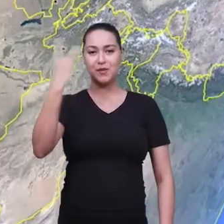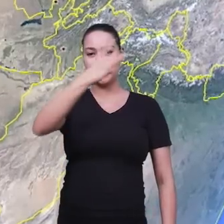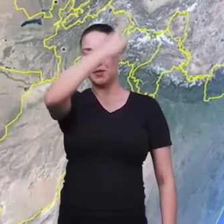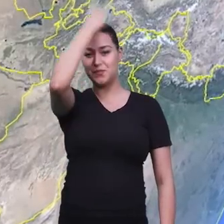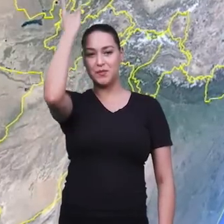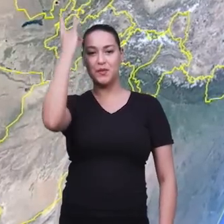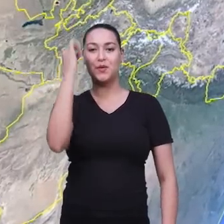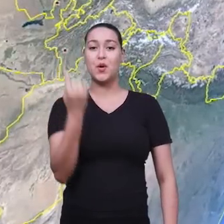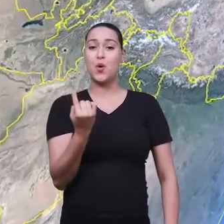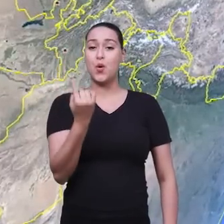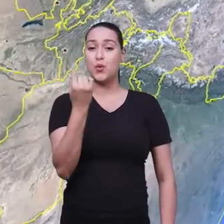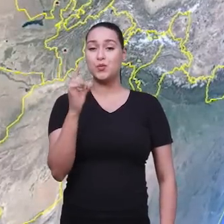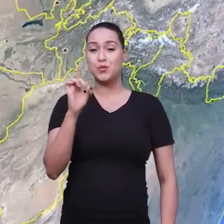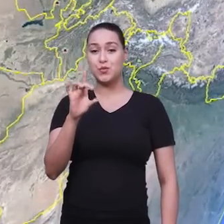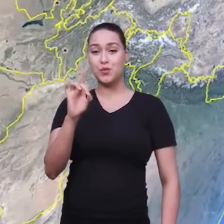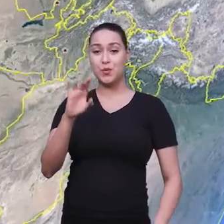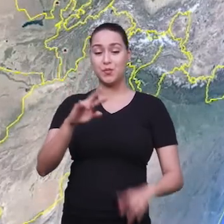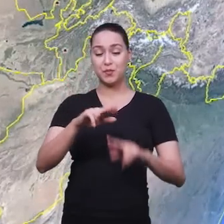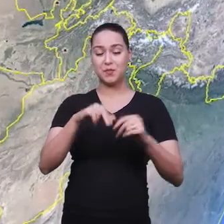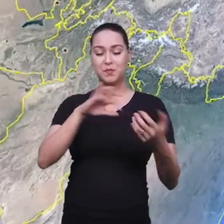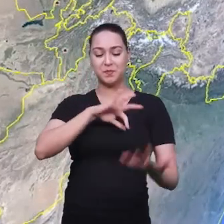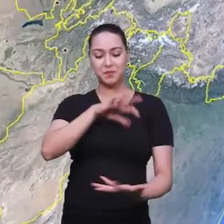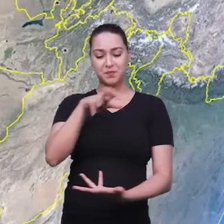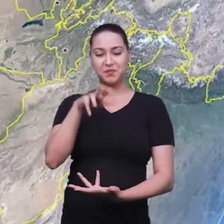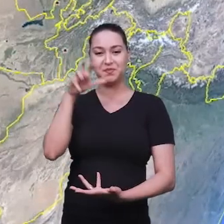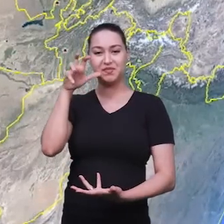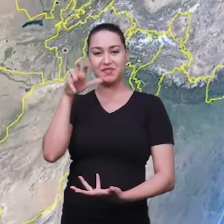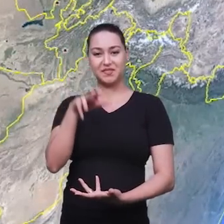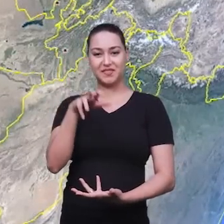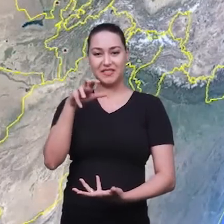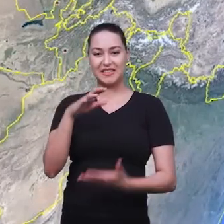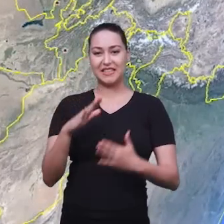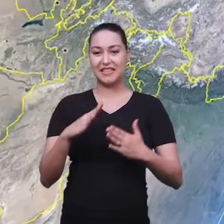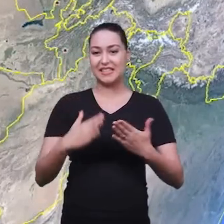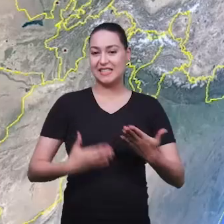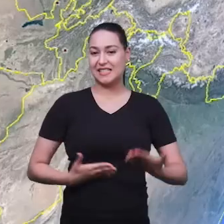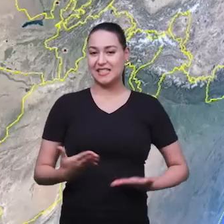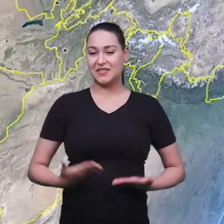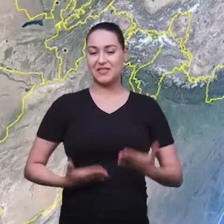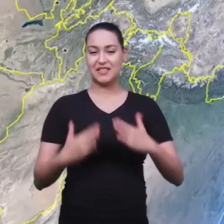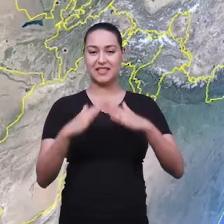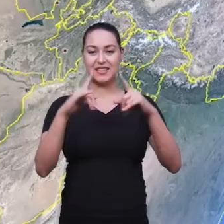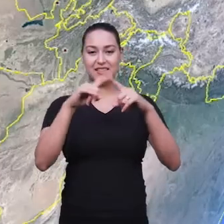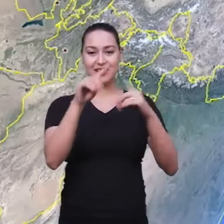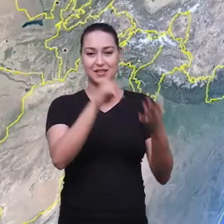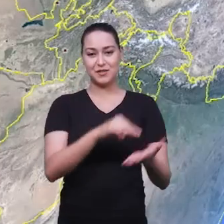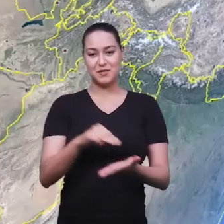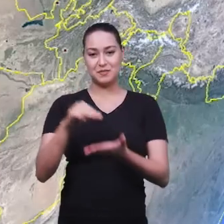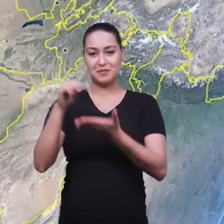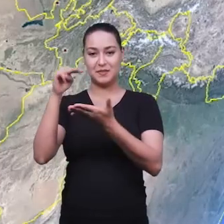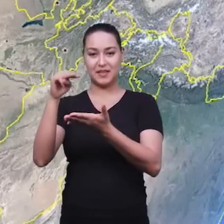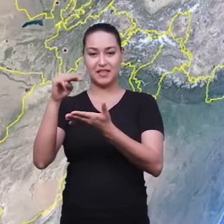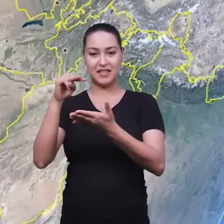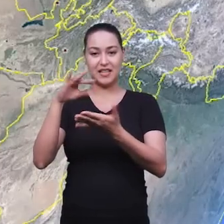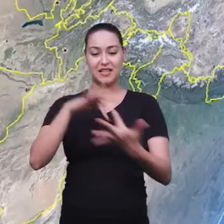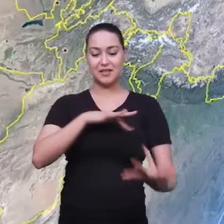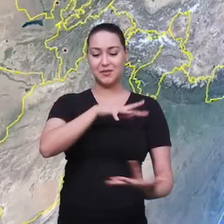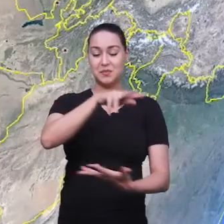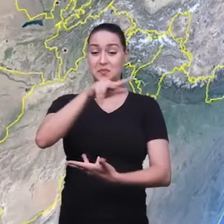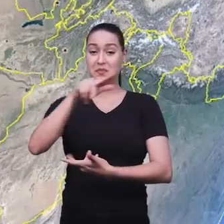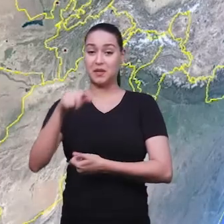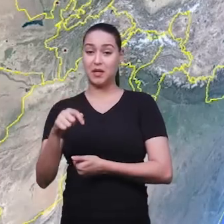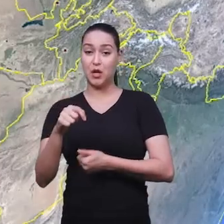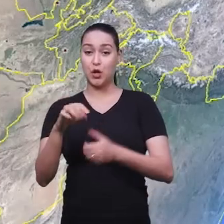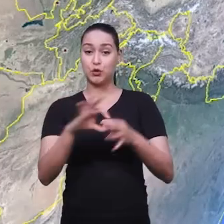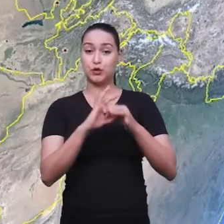Espírito. Através do sistema de transmissão, os membros da Igreja Cristã Maranata de todo o planeta vivem